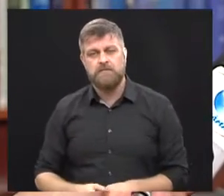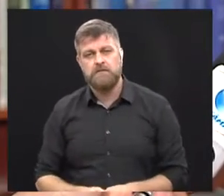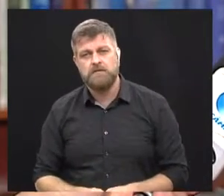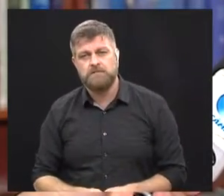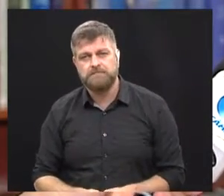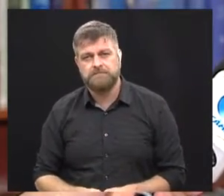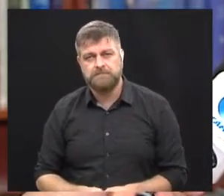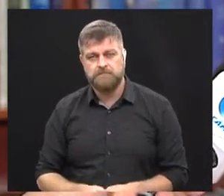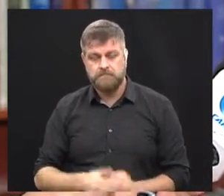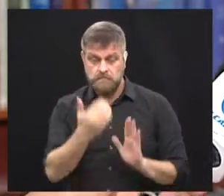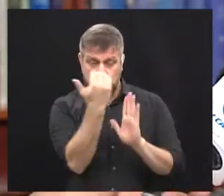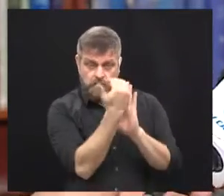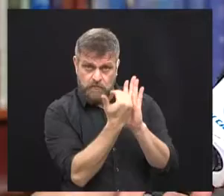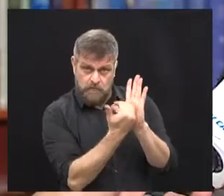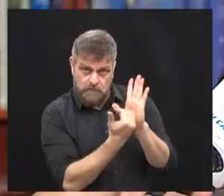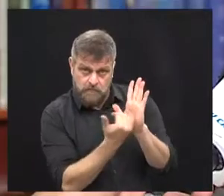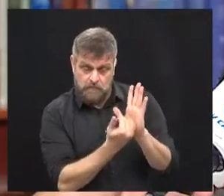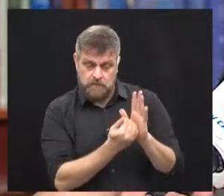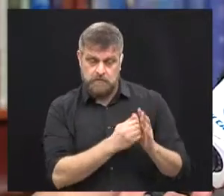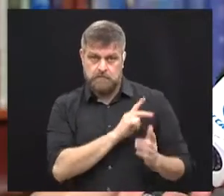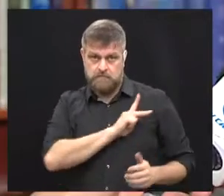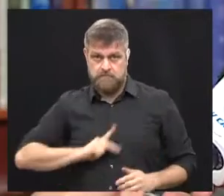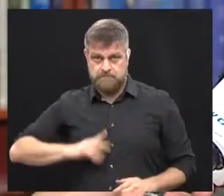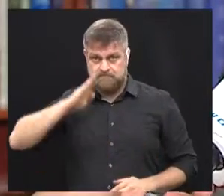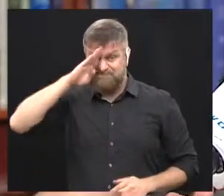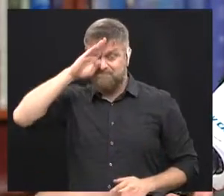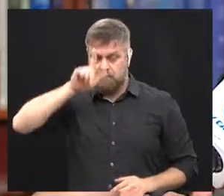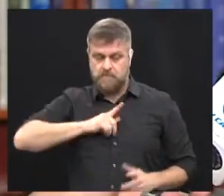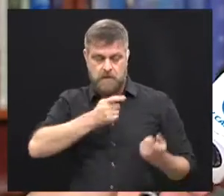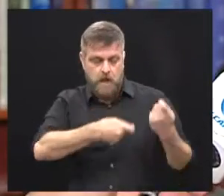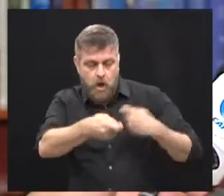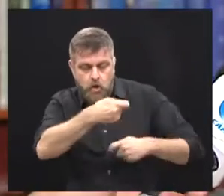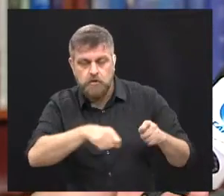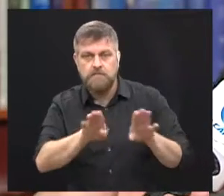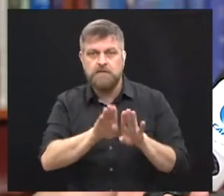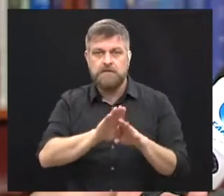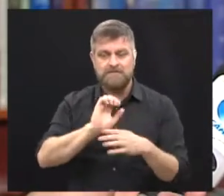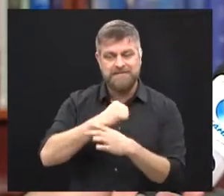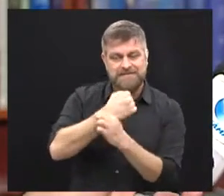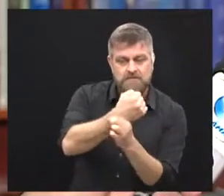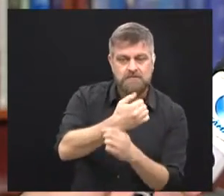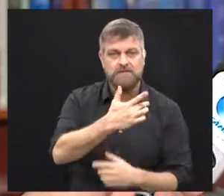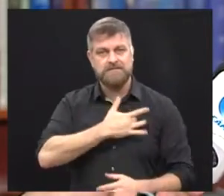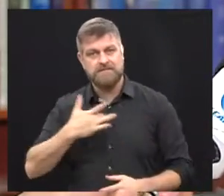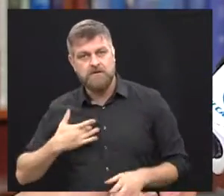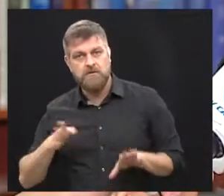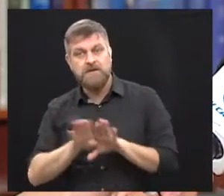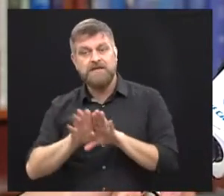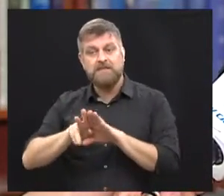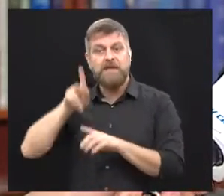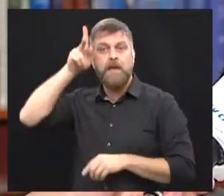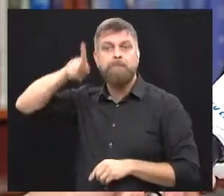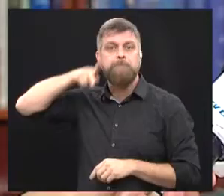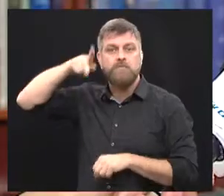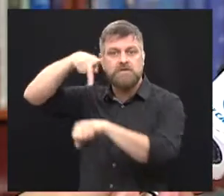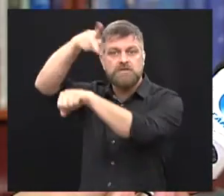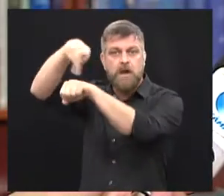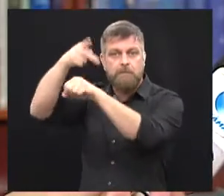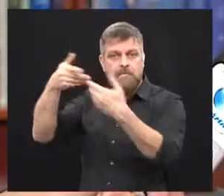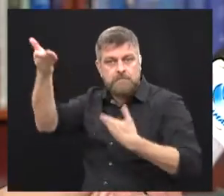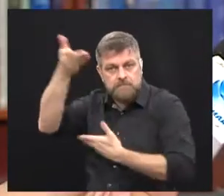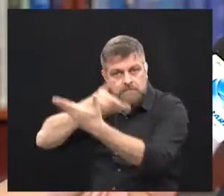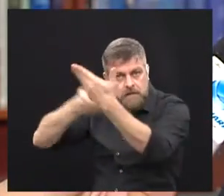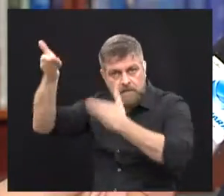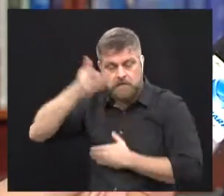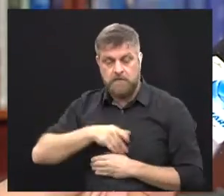no plano de governo, nós temos vários apontamentos de economia, de segurança, de saúde e também de política externa. Então, o eleitor,